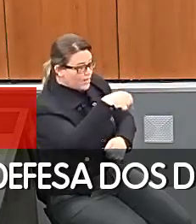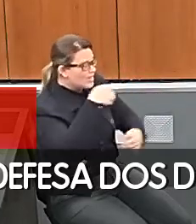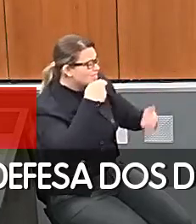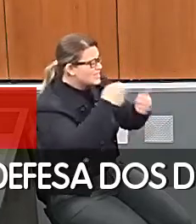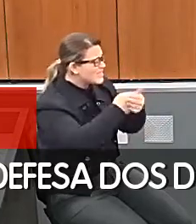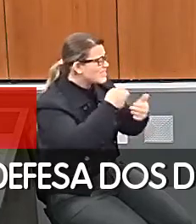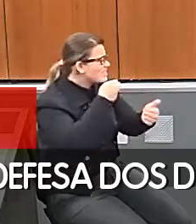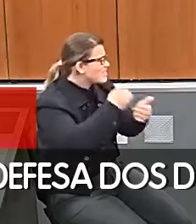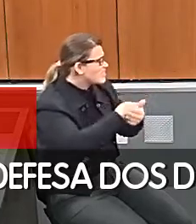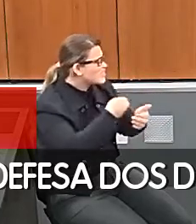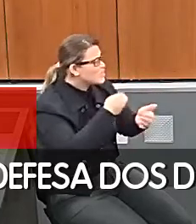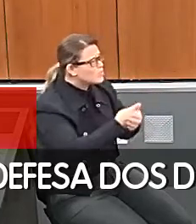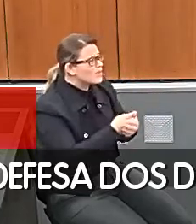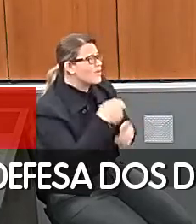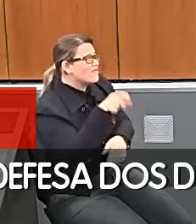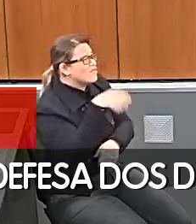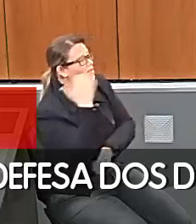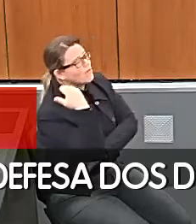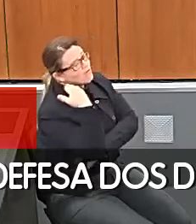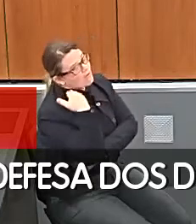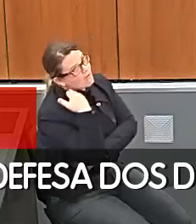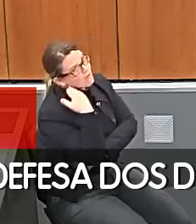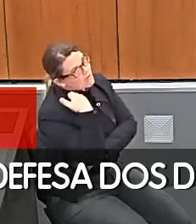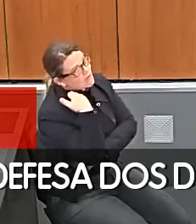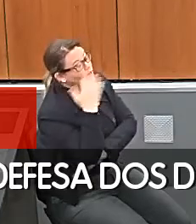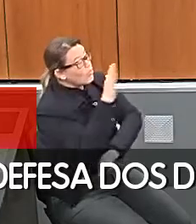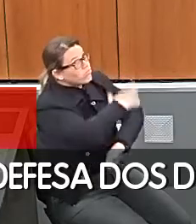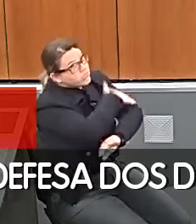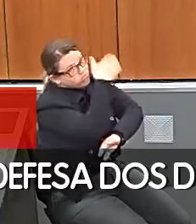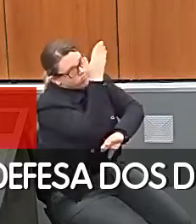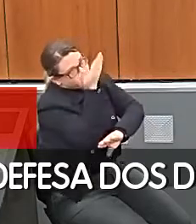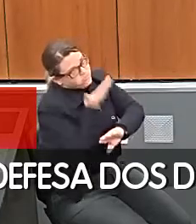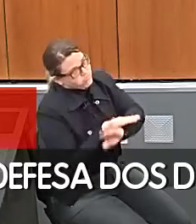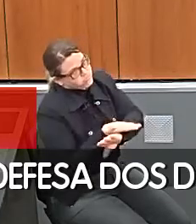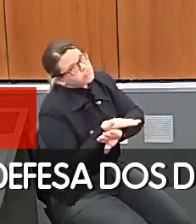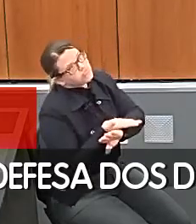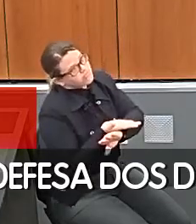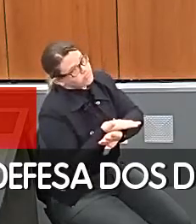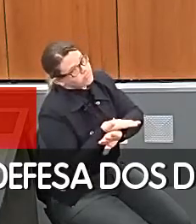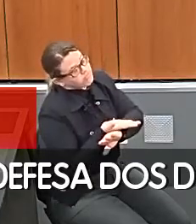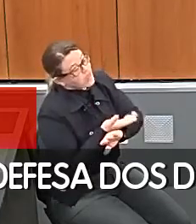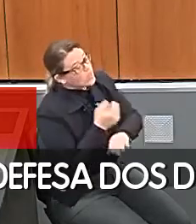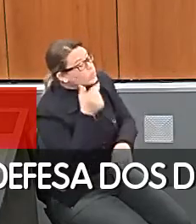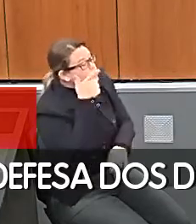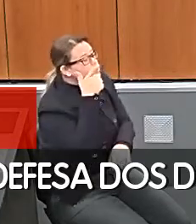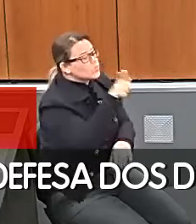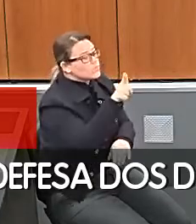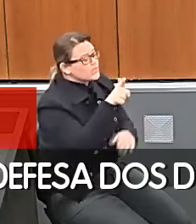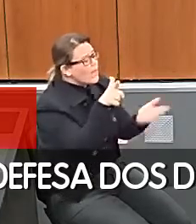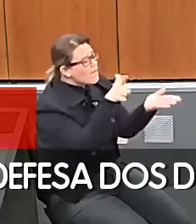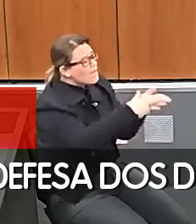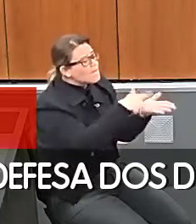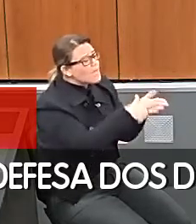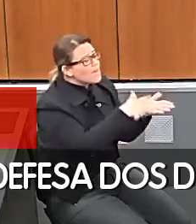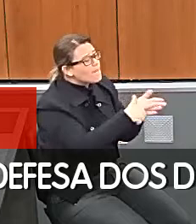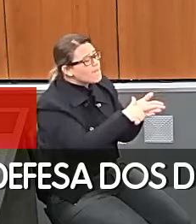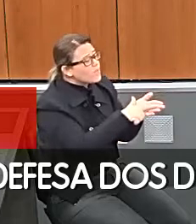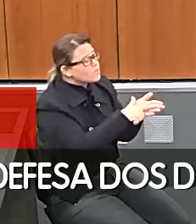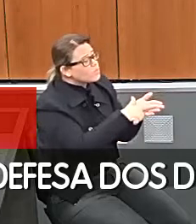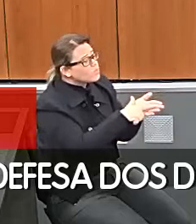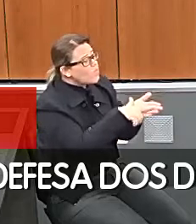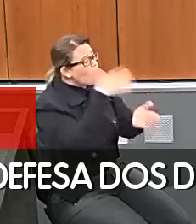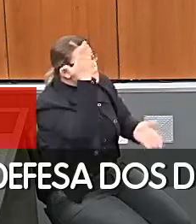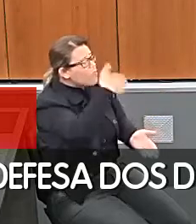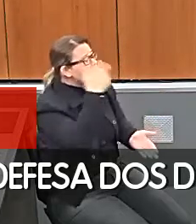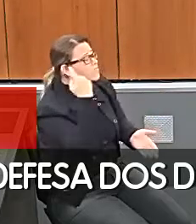a 381, ficar aqui quase o dia todo para conseguir um papel que prove que ele é surdo e que ele